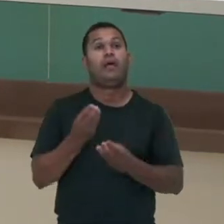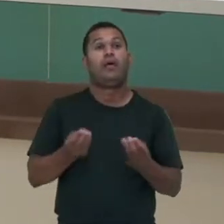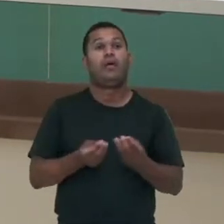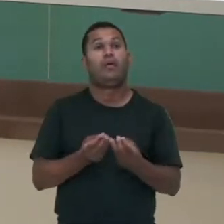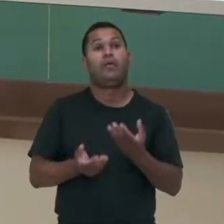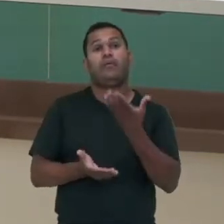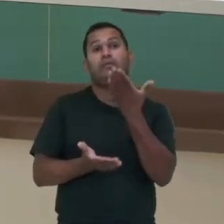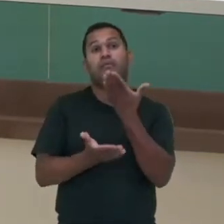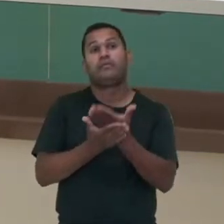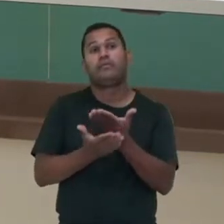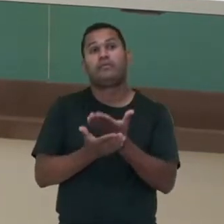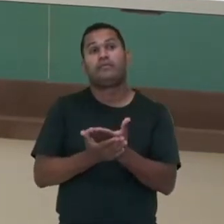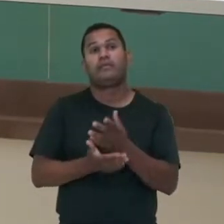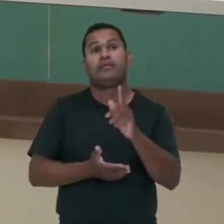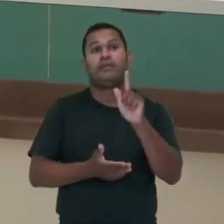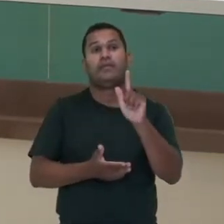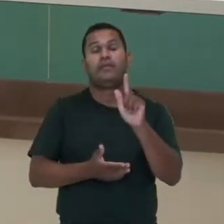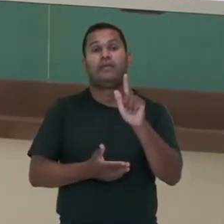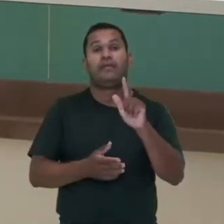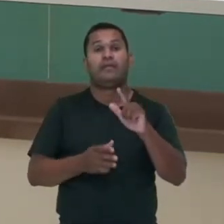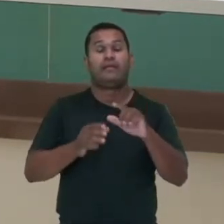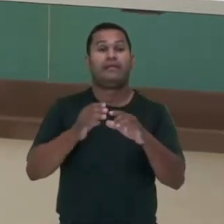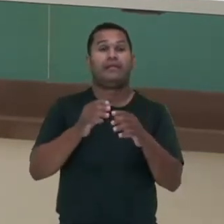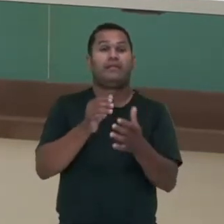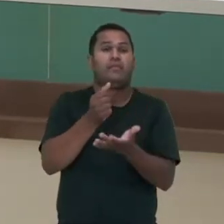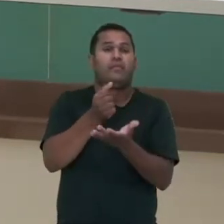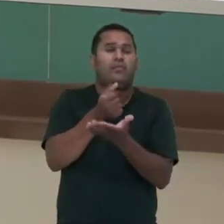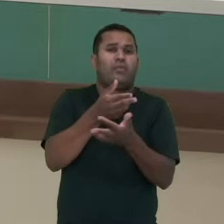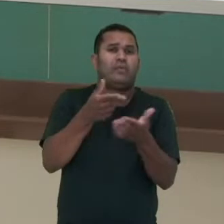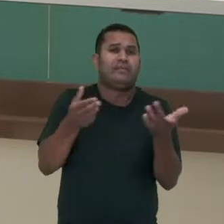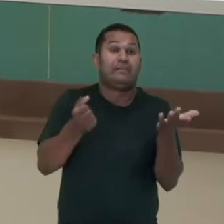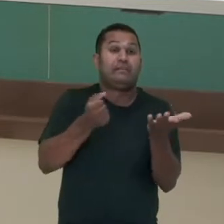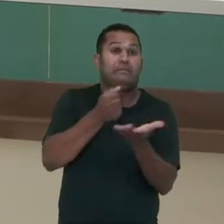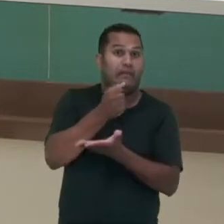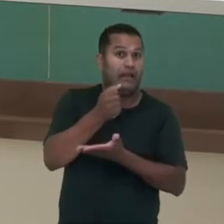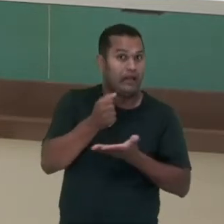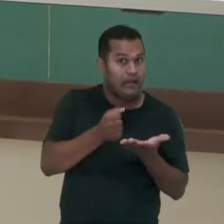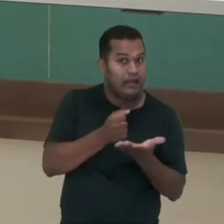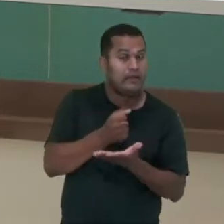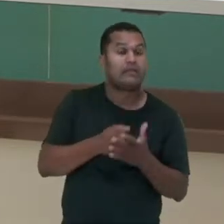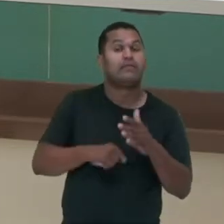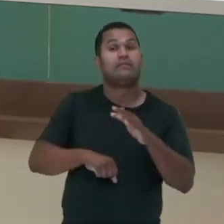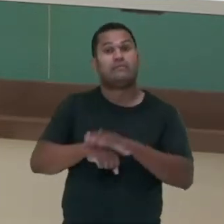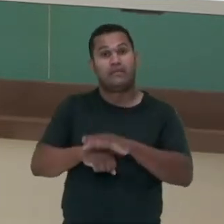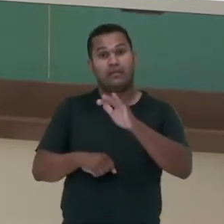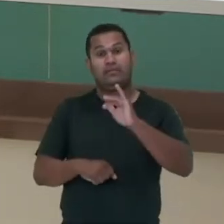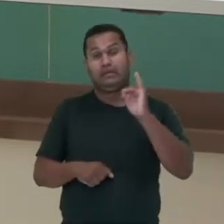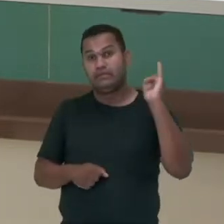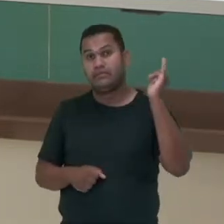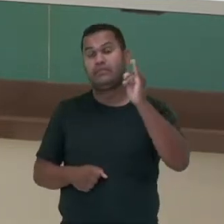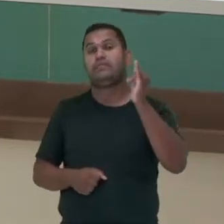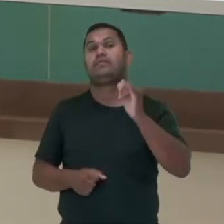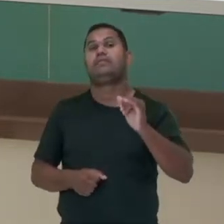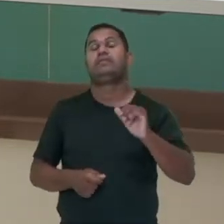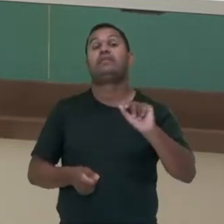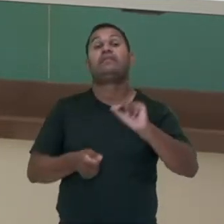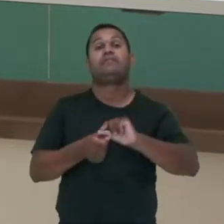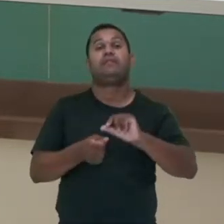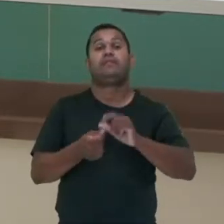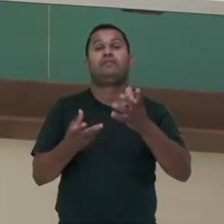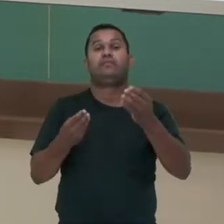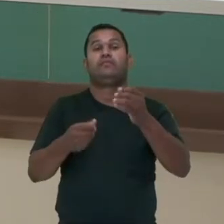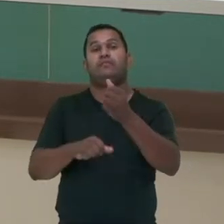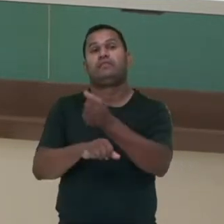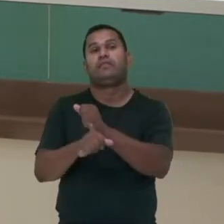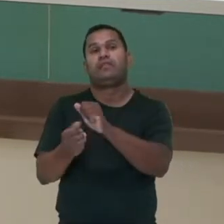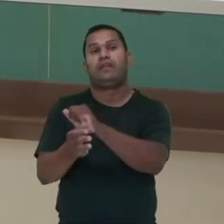esses conhecimentos básicos da genética, né, em exercícios e entender algumas coisas que acontecem no nosso próprio corpo, na nossa